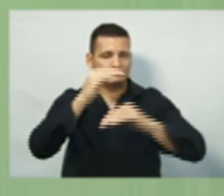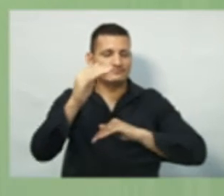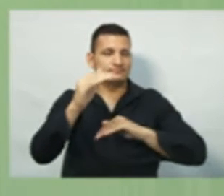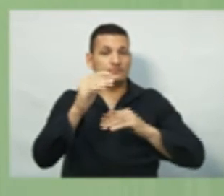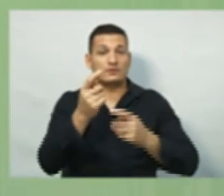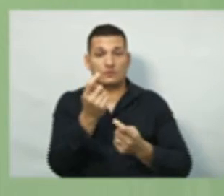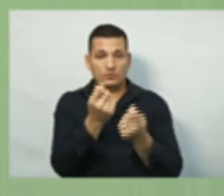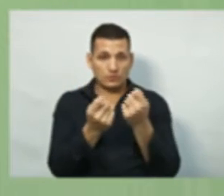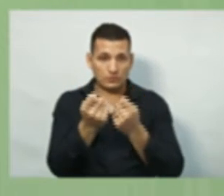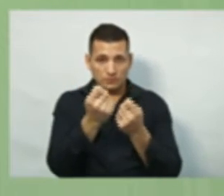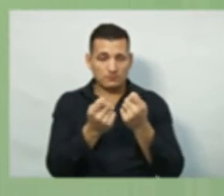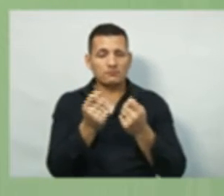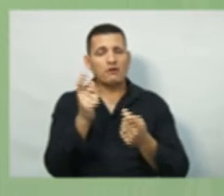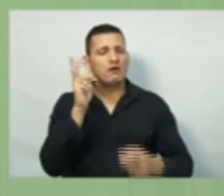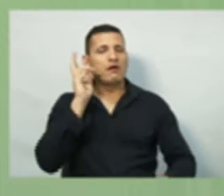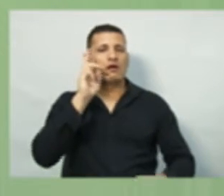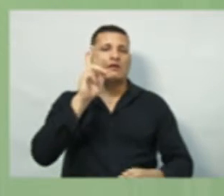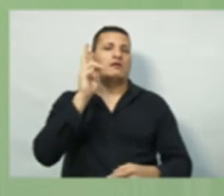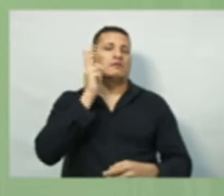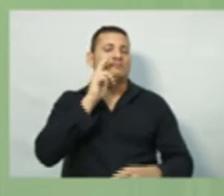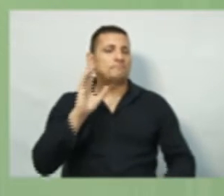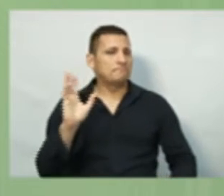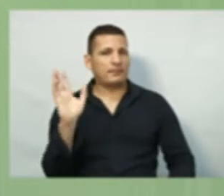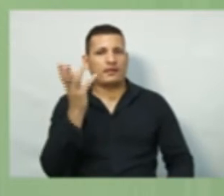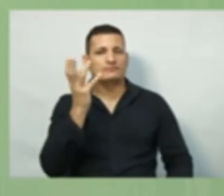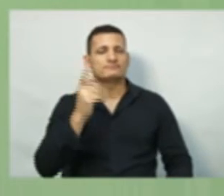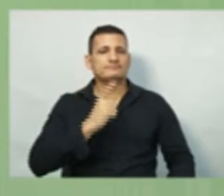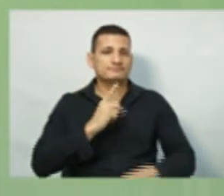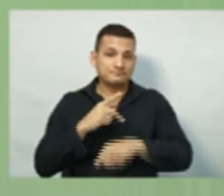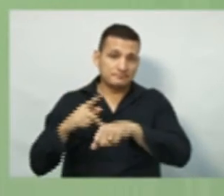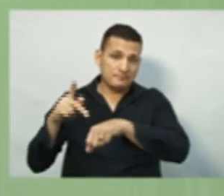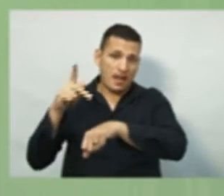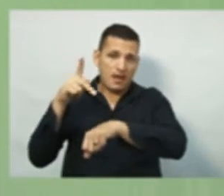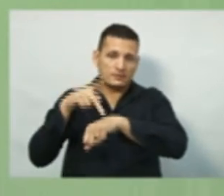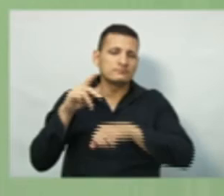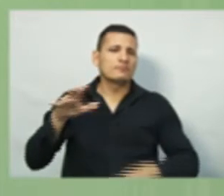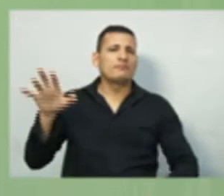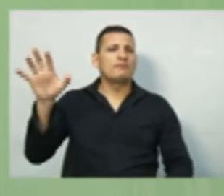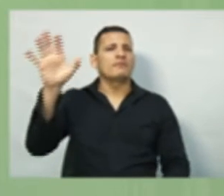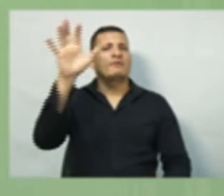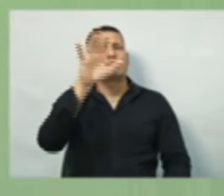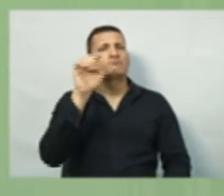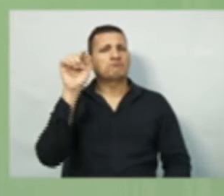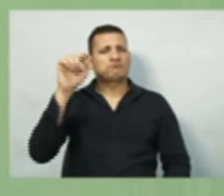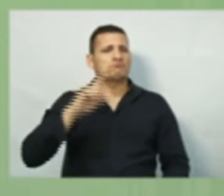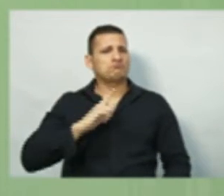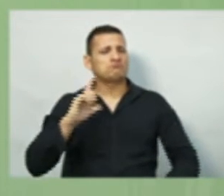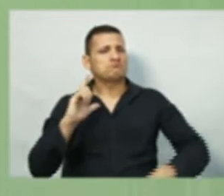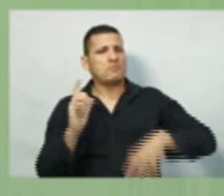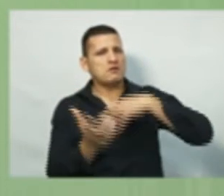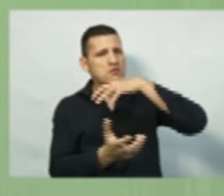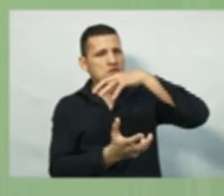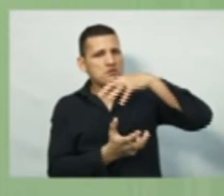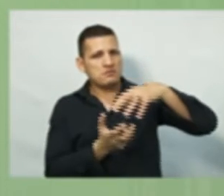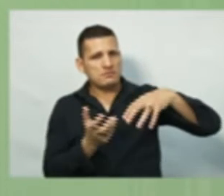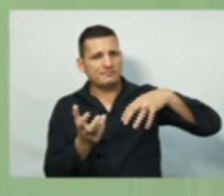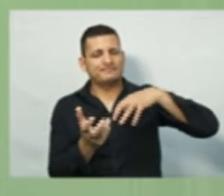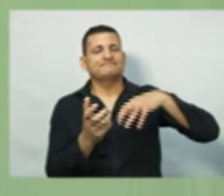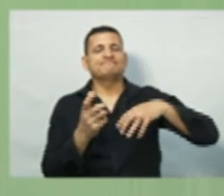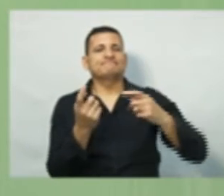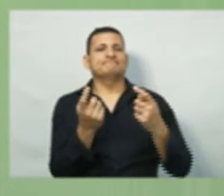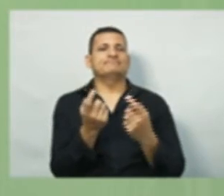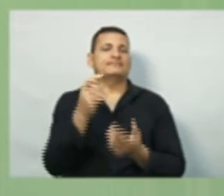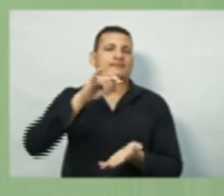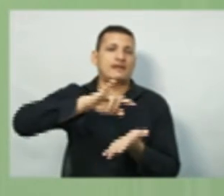a ocorrer nos países ou estados-nações que realizaram sua revolução capitalista. E se